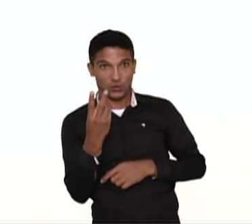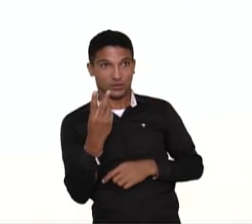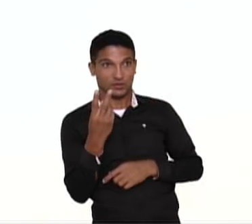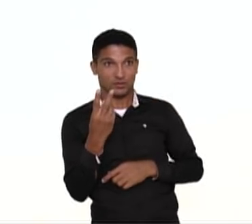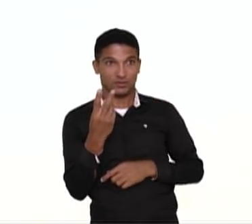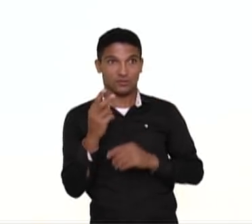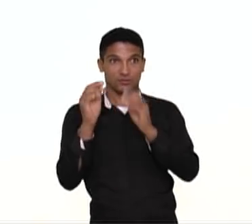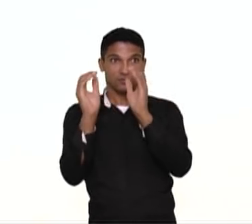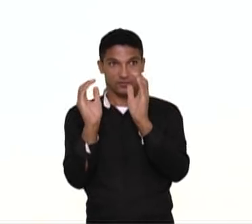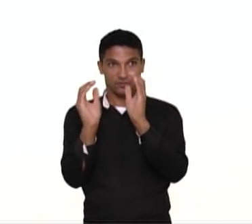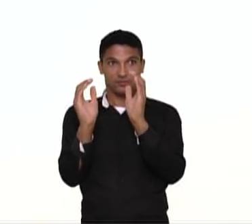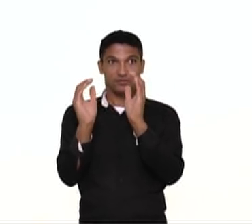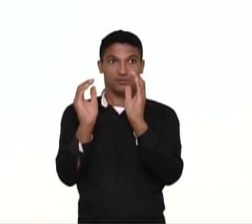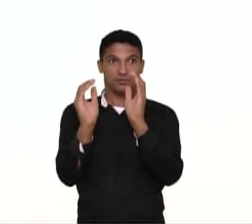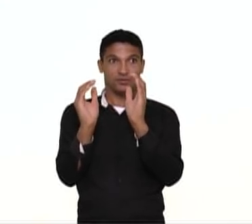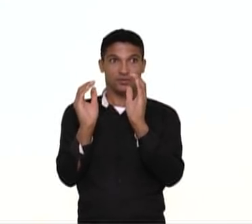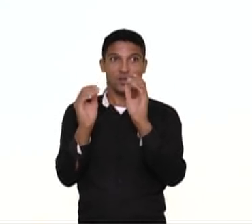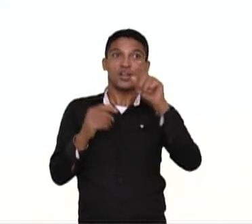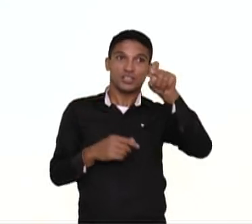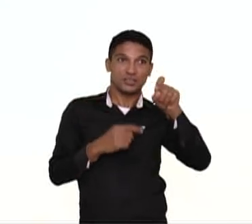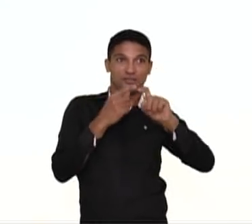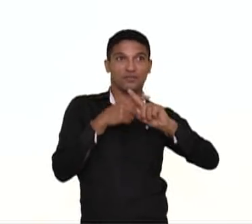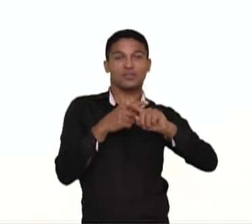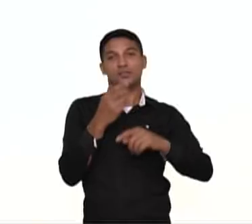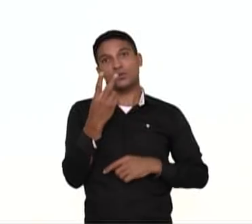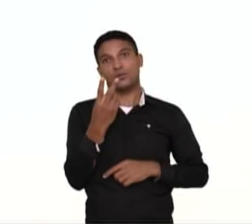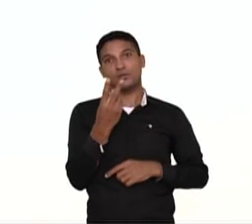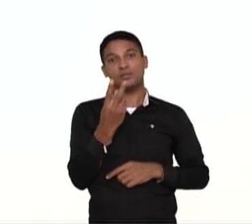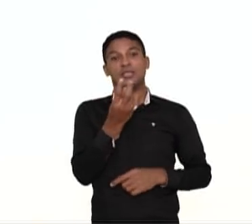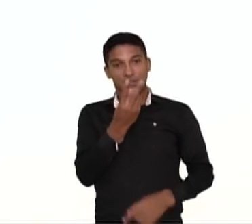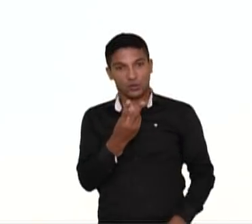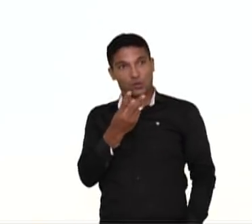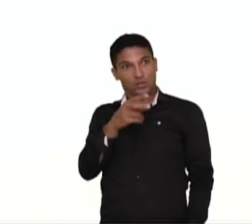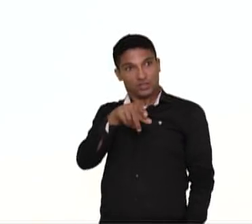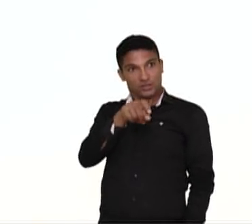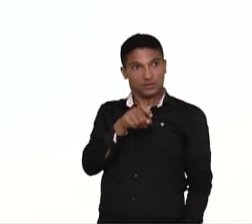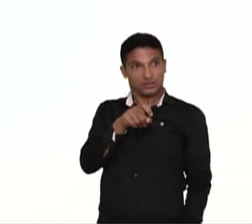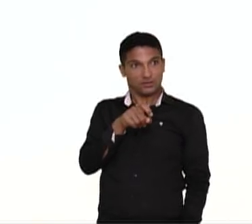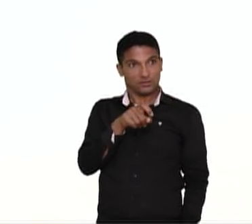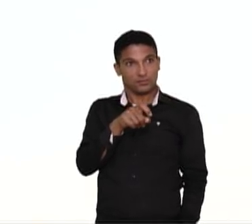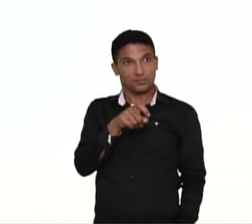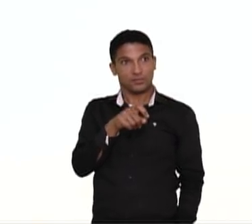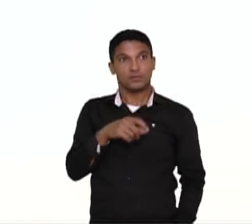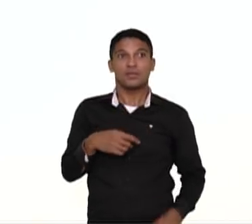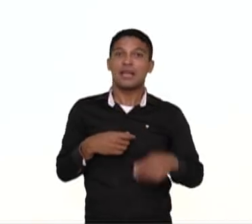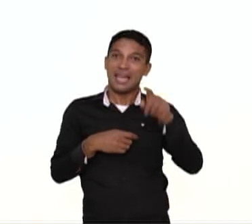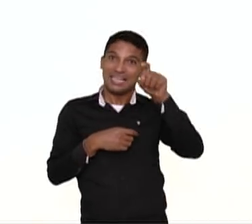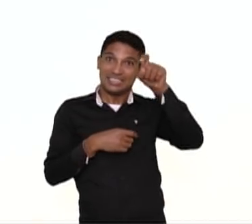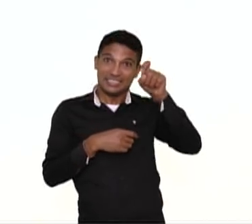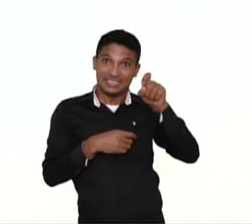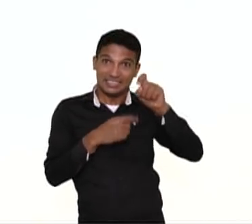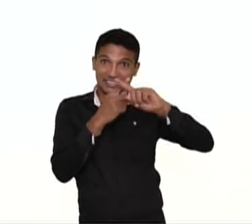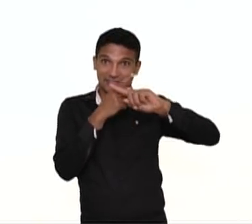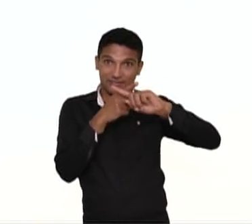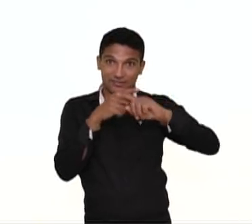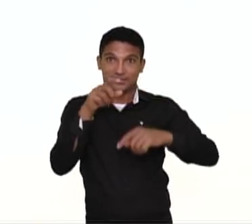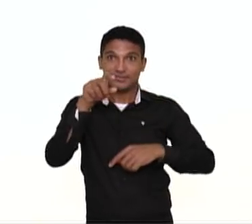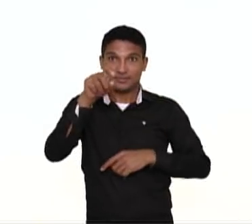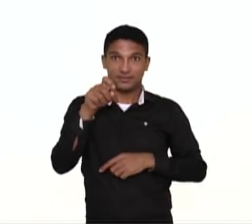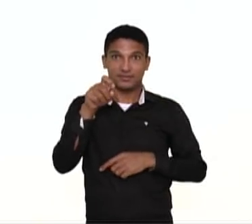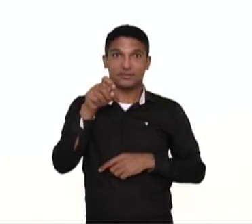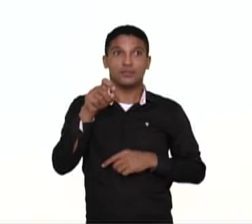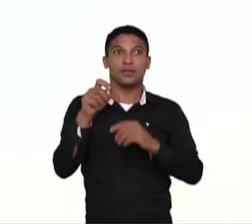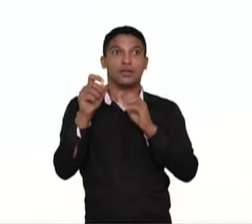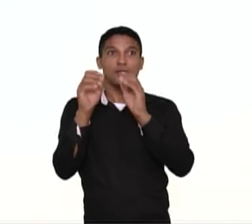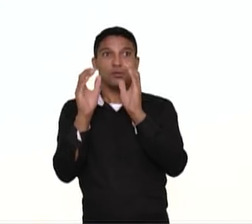x, x vezes 2, 2x, e x vezes x, x ao quadrado, igual a 1 vezes